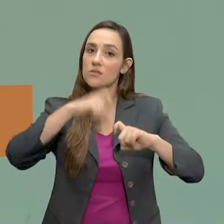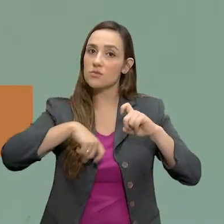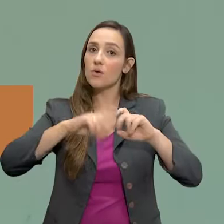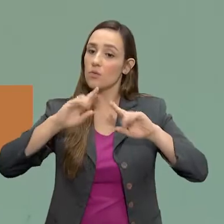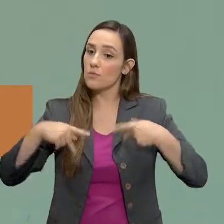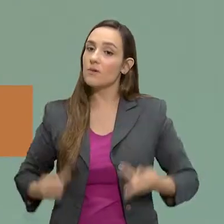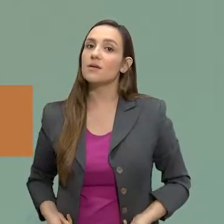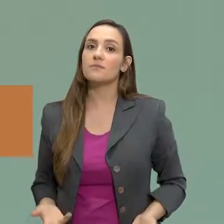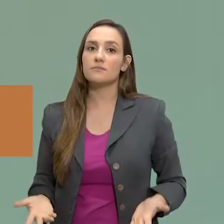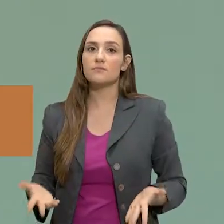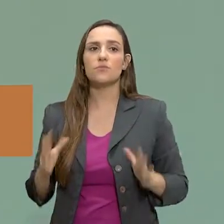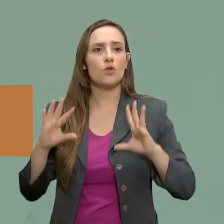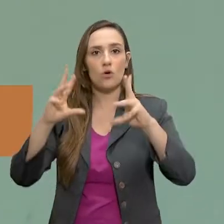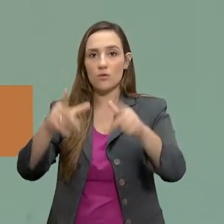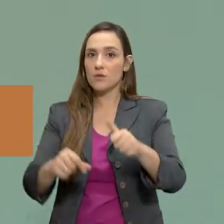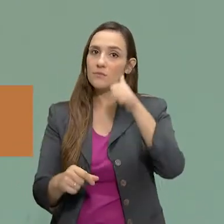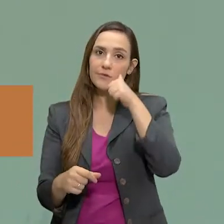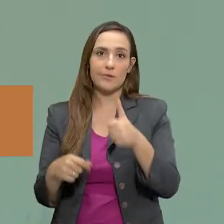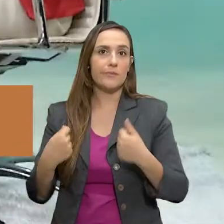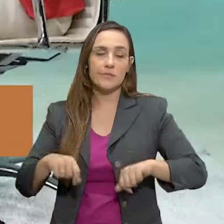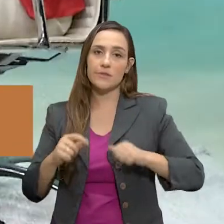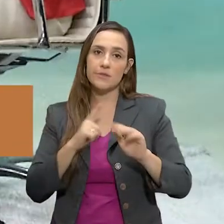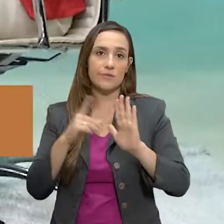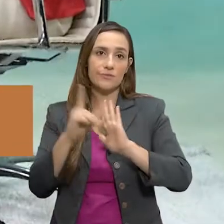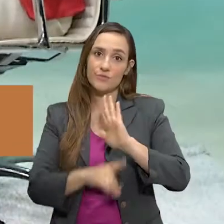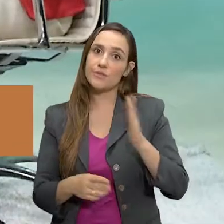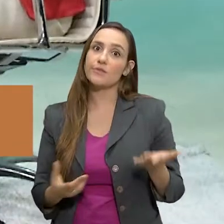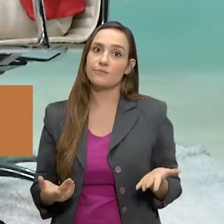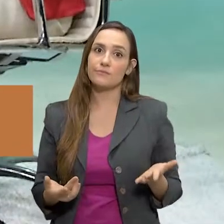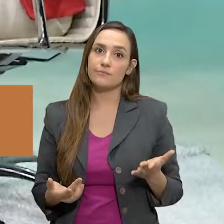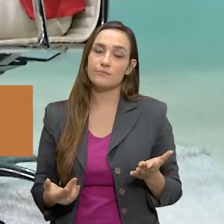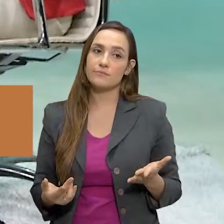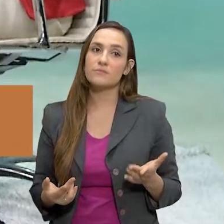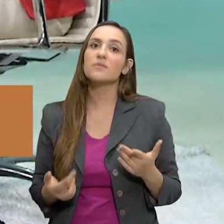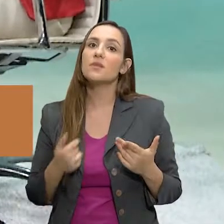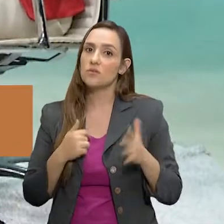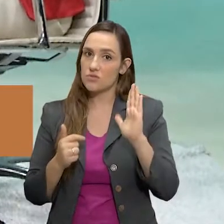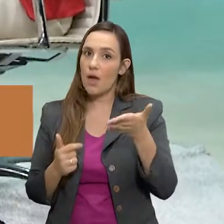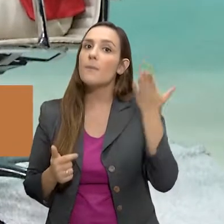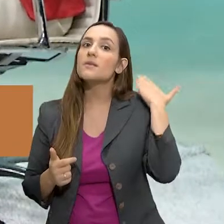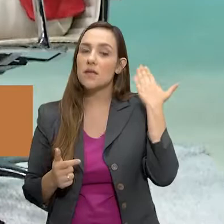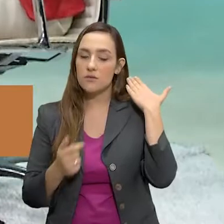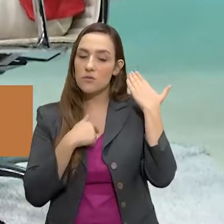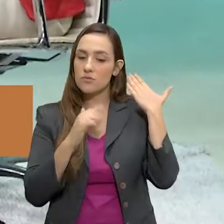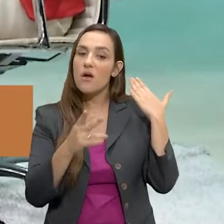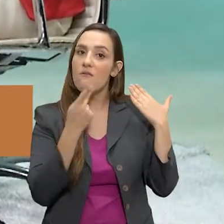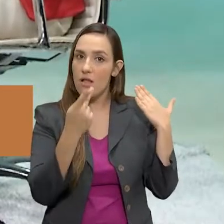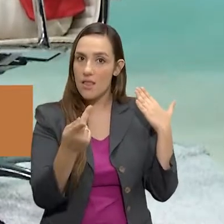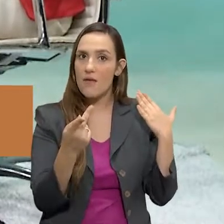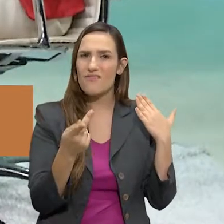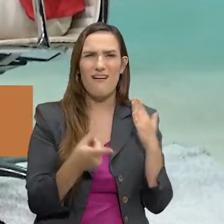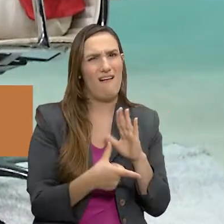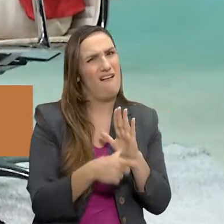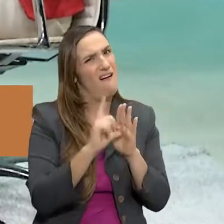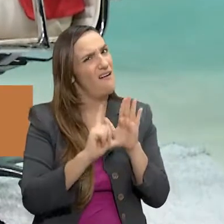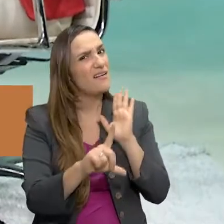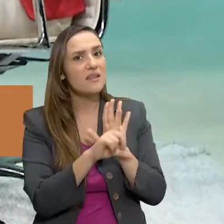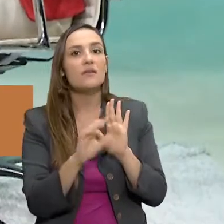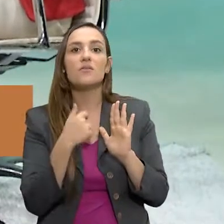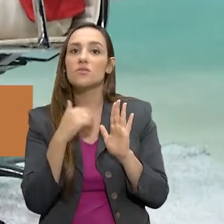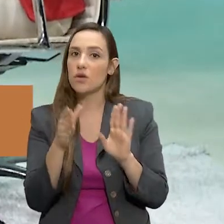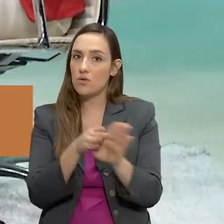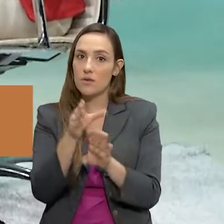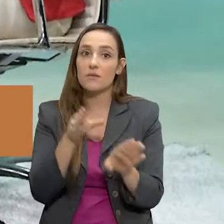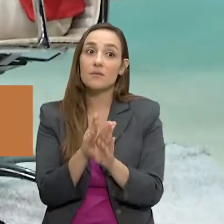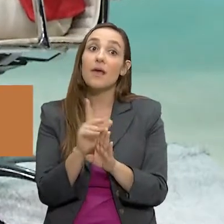direitos humanos, então todas as mulheres já teriam direito. Por isso que a gente já falava disso antes no nosso núcleo, antes mesmo da legislação. É claro que é